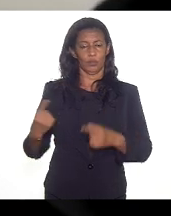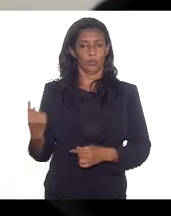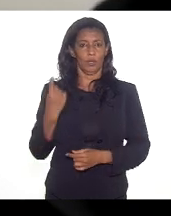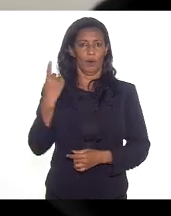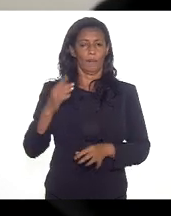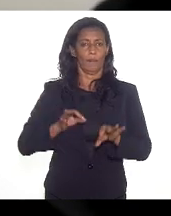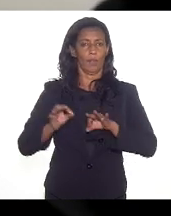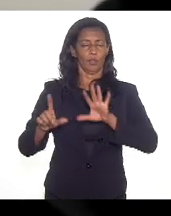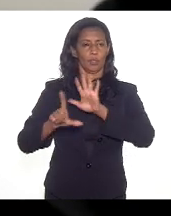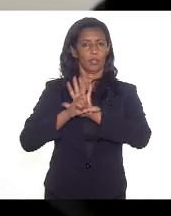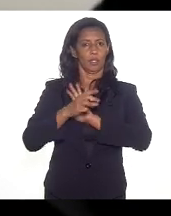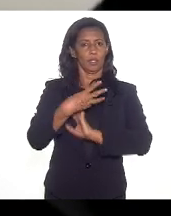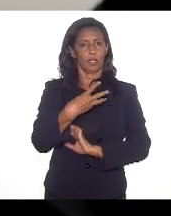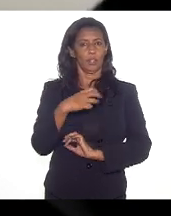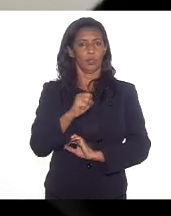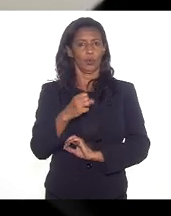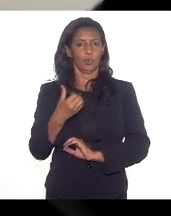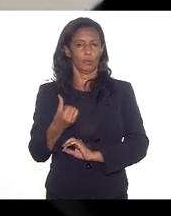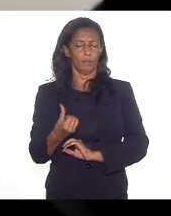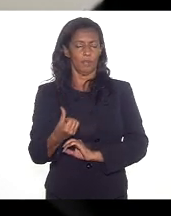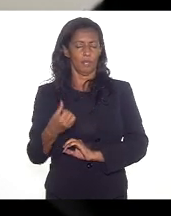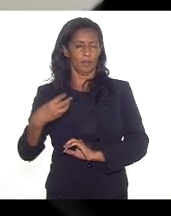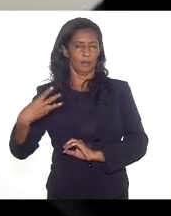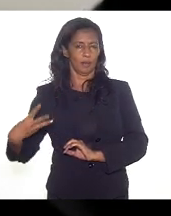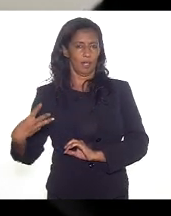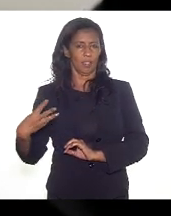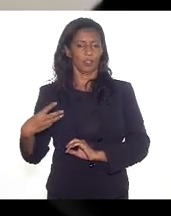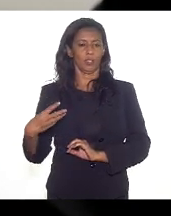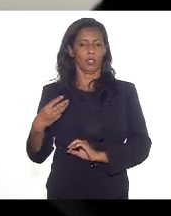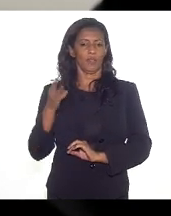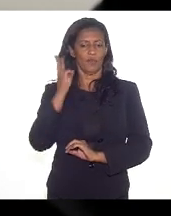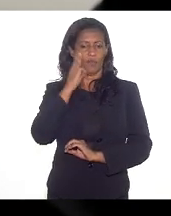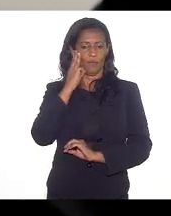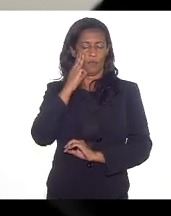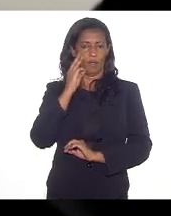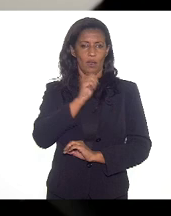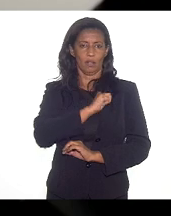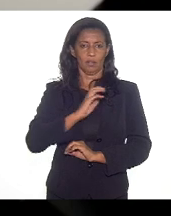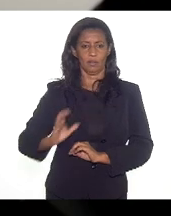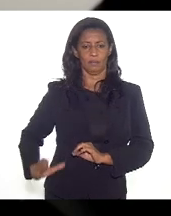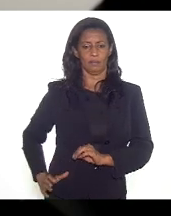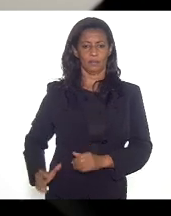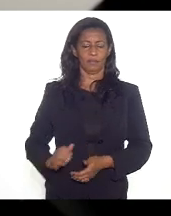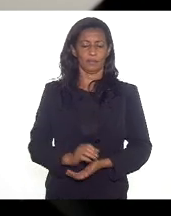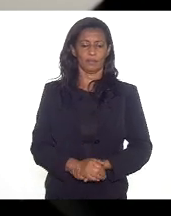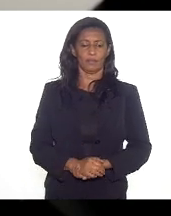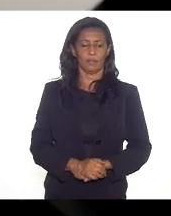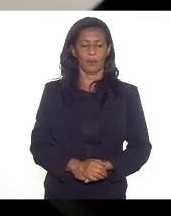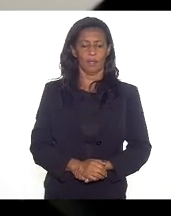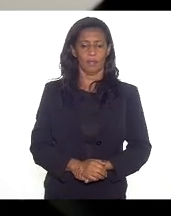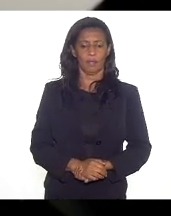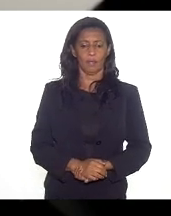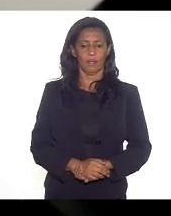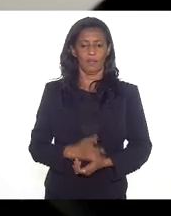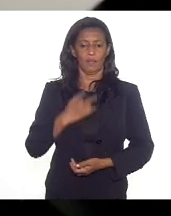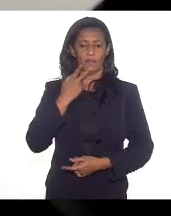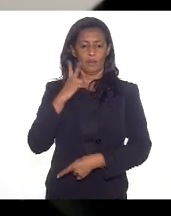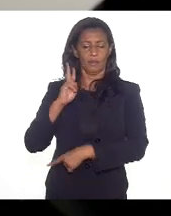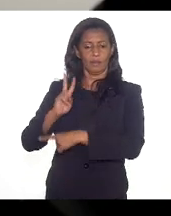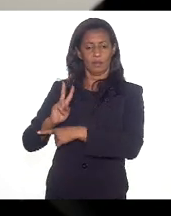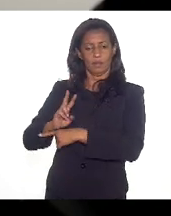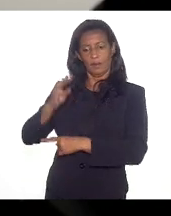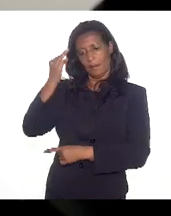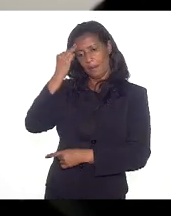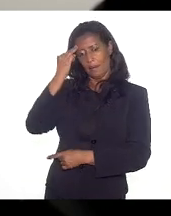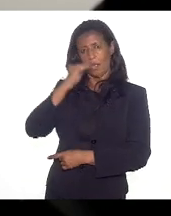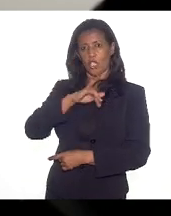lei 3863 de 2021, de autoria dos deputados Valdeque Carneiro e André Ciliano, que dispõe sobre a preservação da memória de